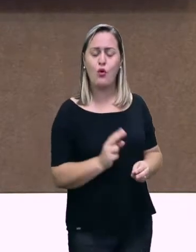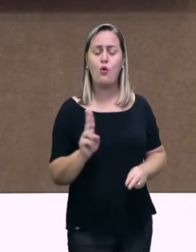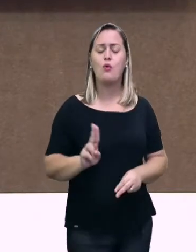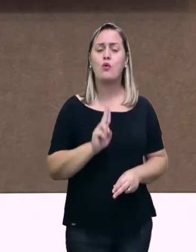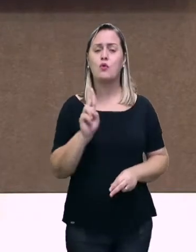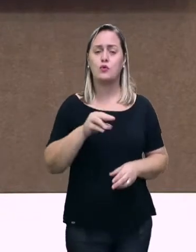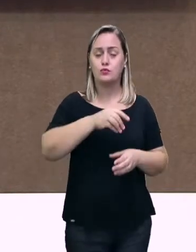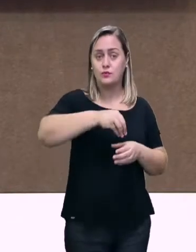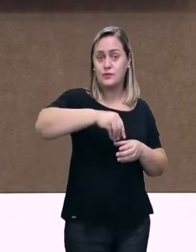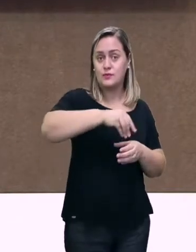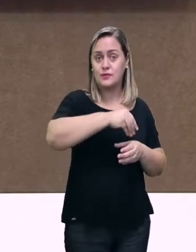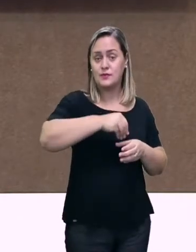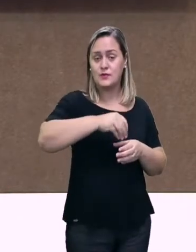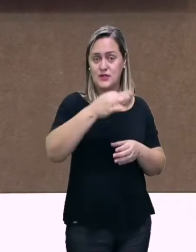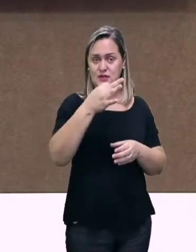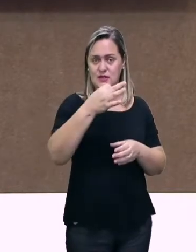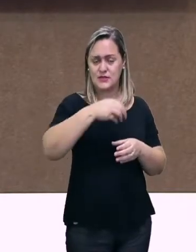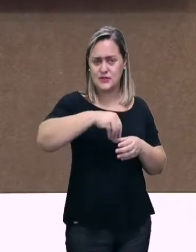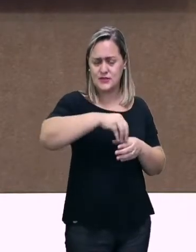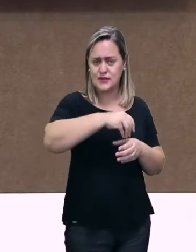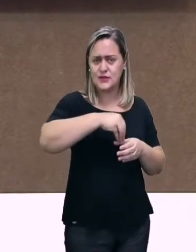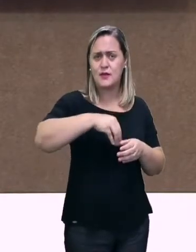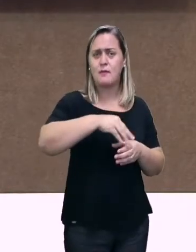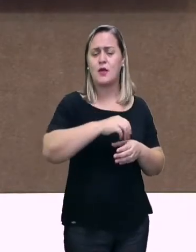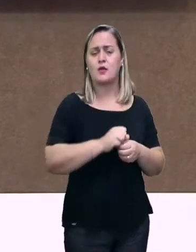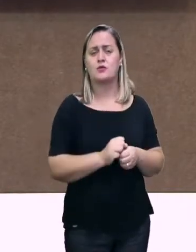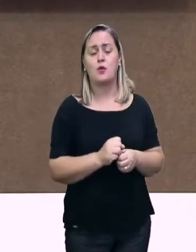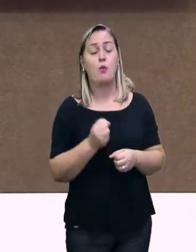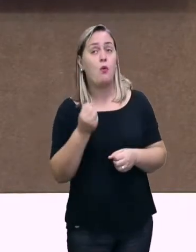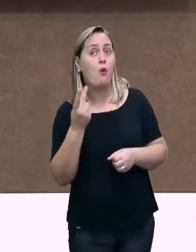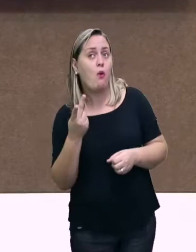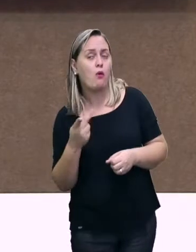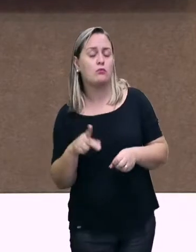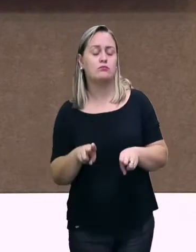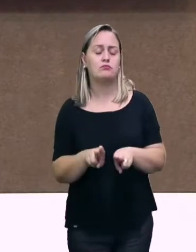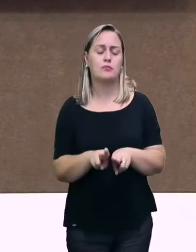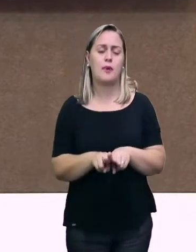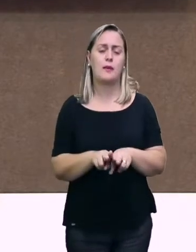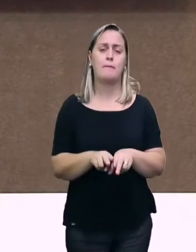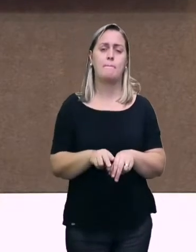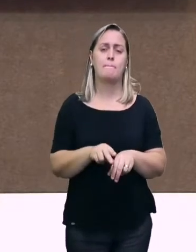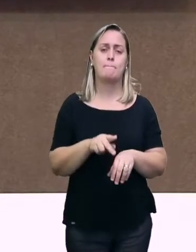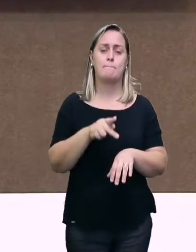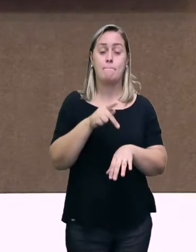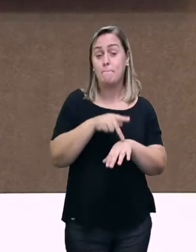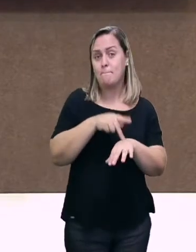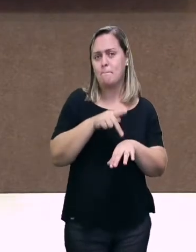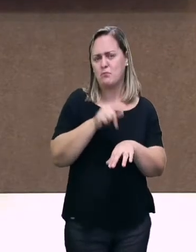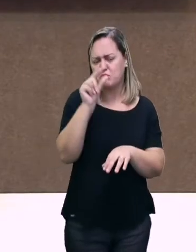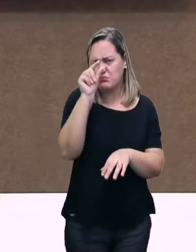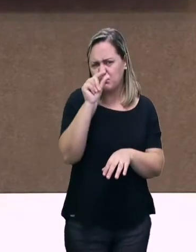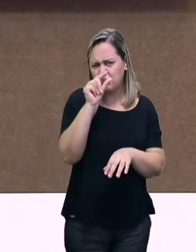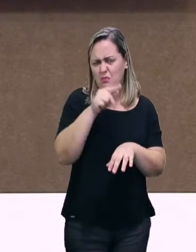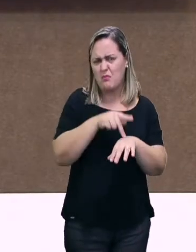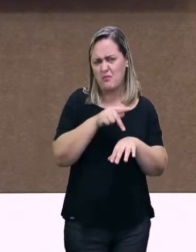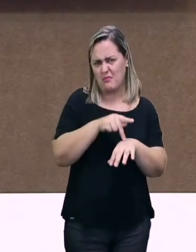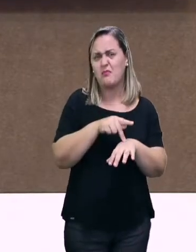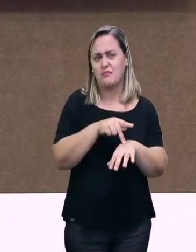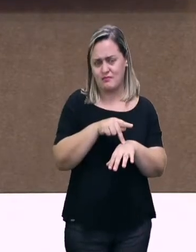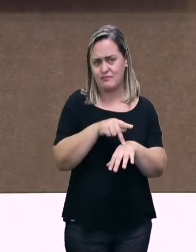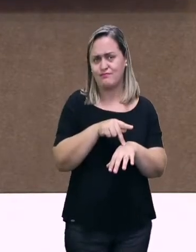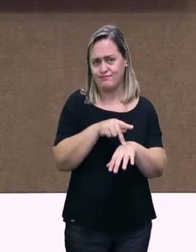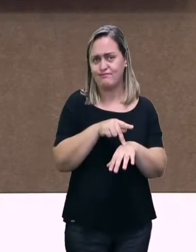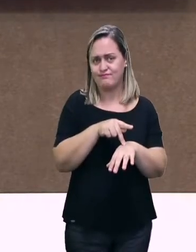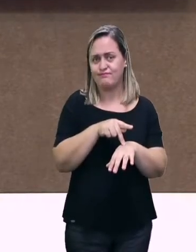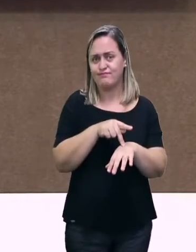para serem as peças, né? Ou então pedrinhas, as peças do jogo. Hoje não, hoje também existe esse